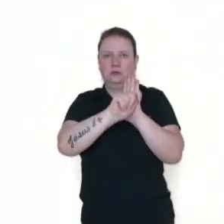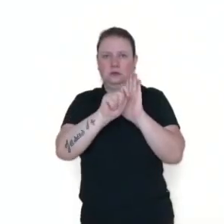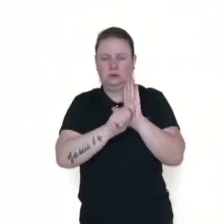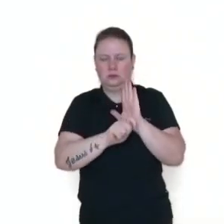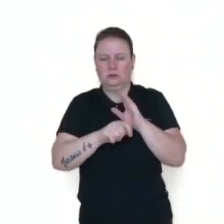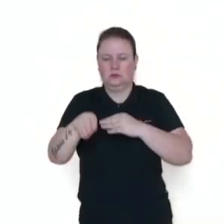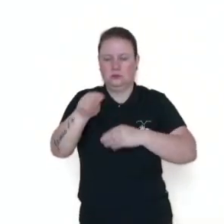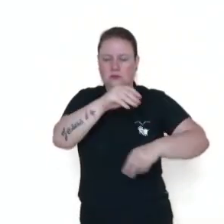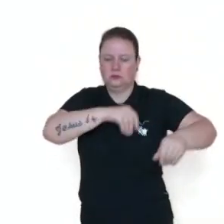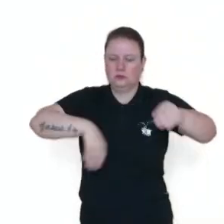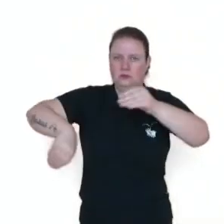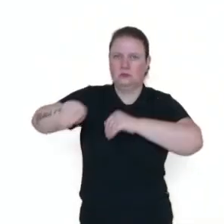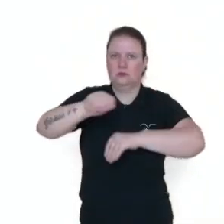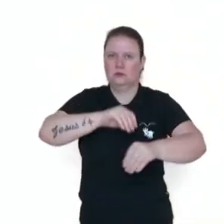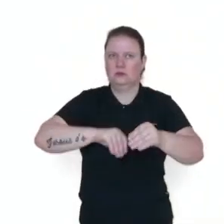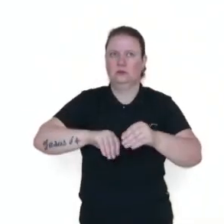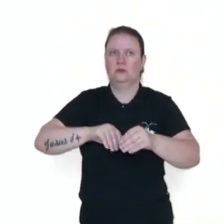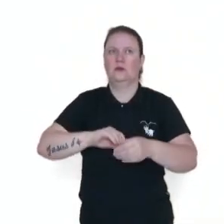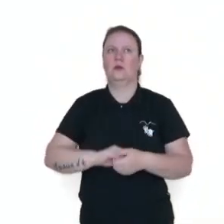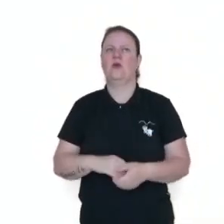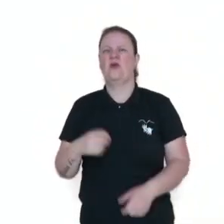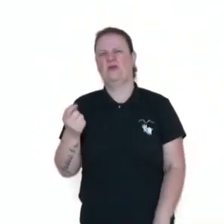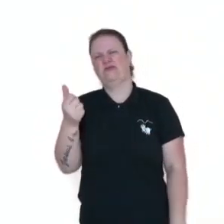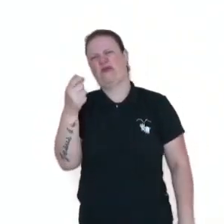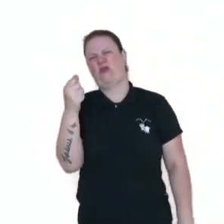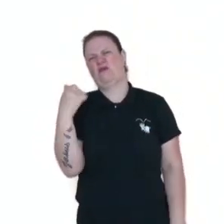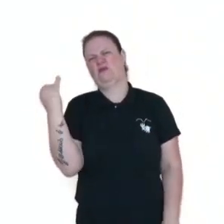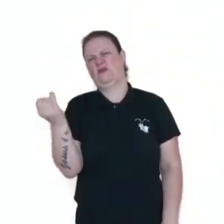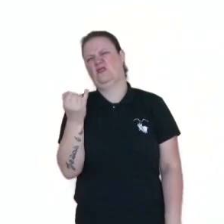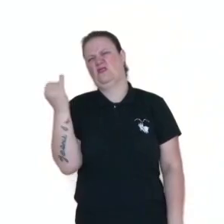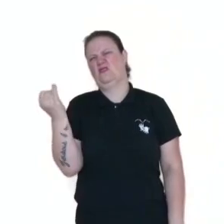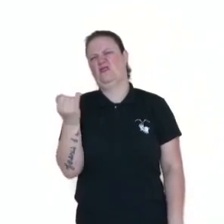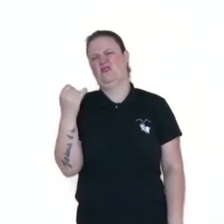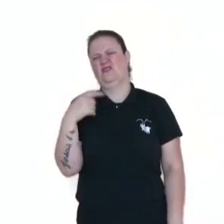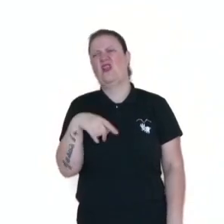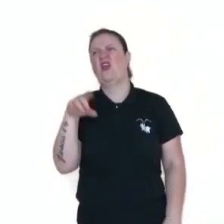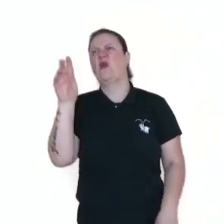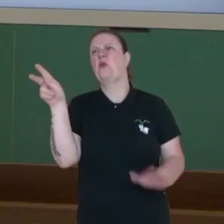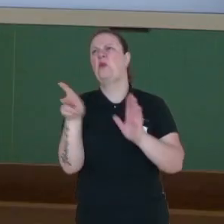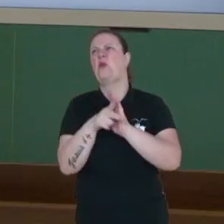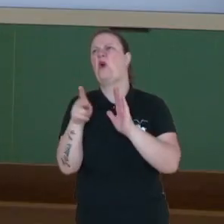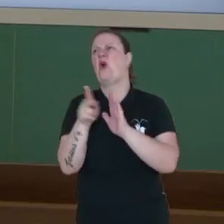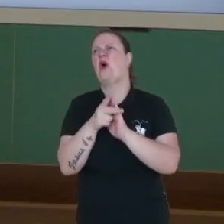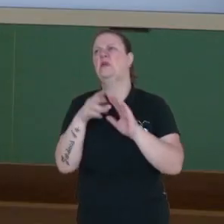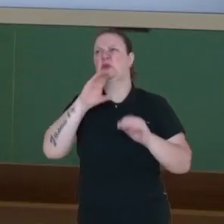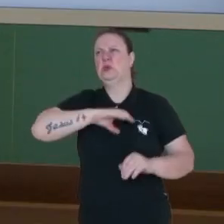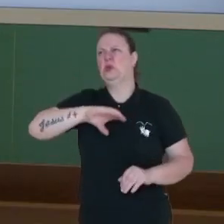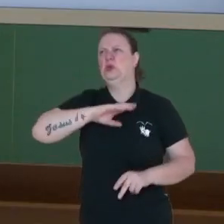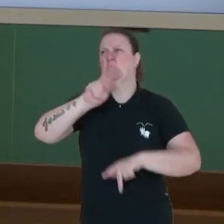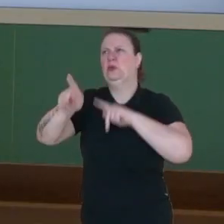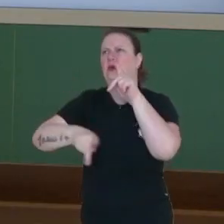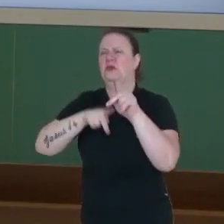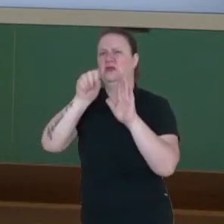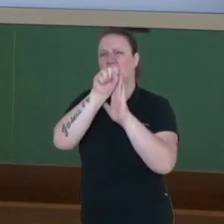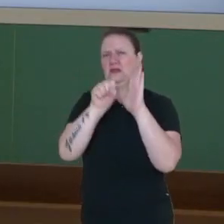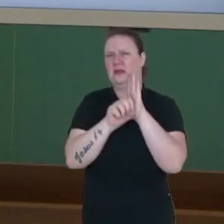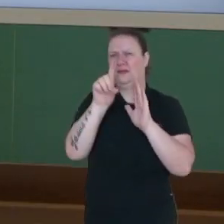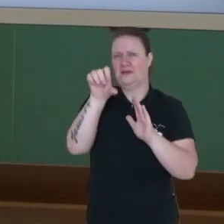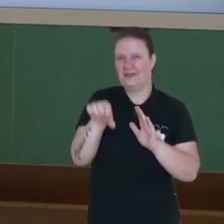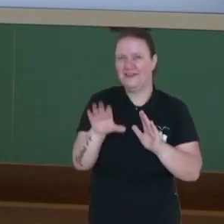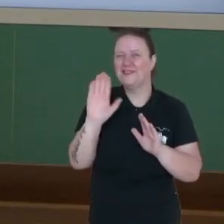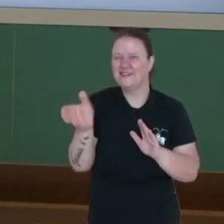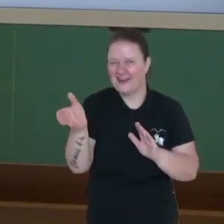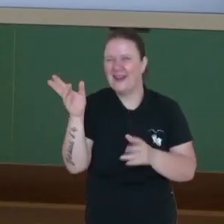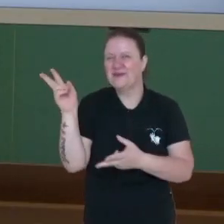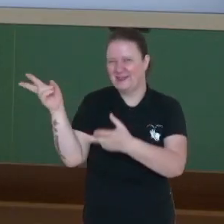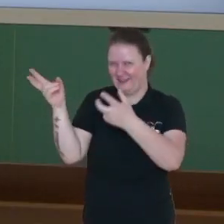pouco importante para a economia paranaense, foi introduzida pelos portugueses no século XIX. Você já identificou o